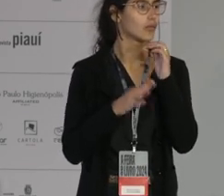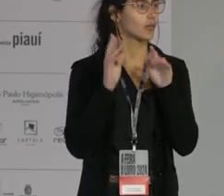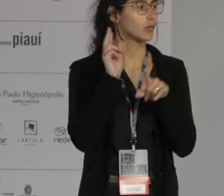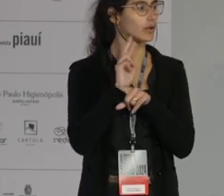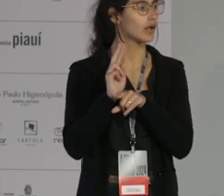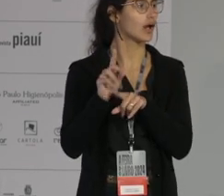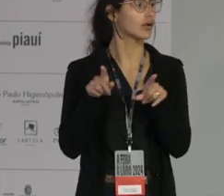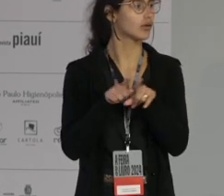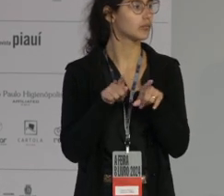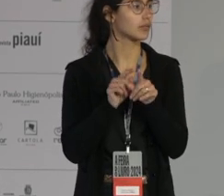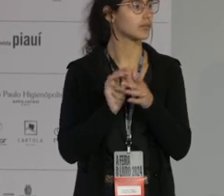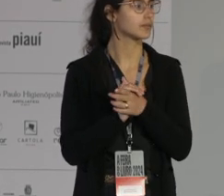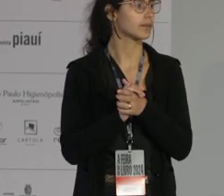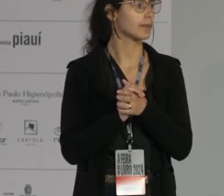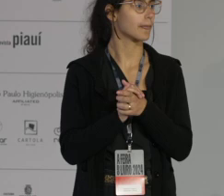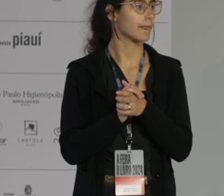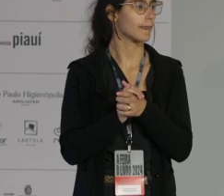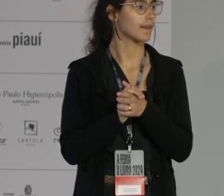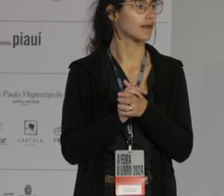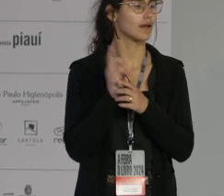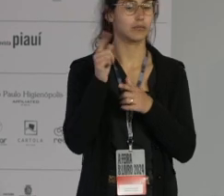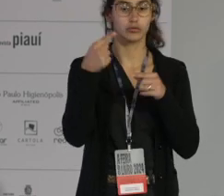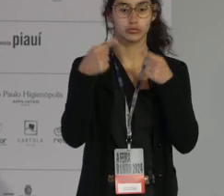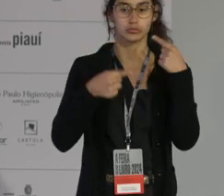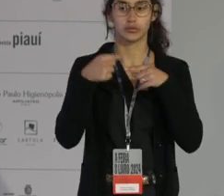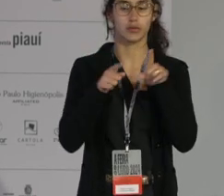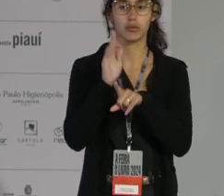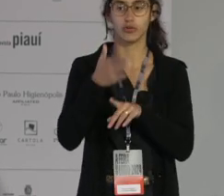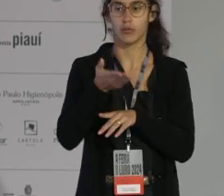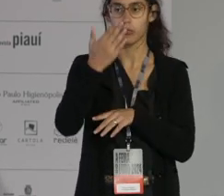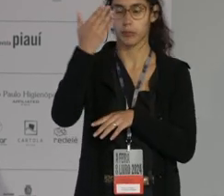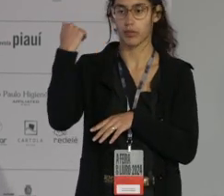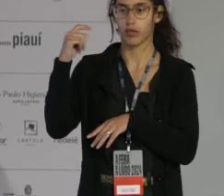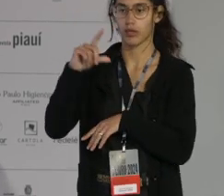cuidado e tal. E essa é uma discussão já antiga que a gente tem assim, entre